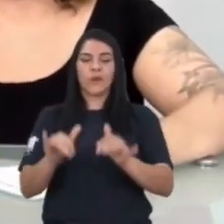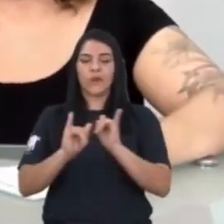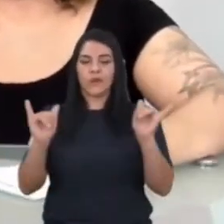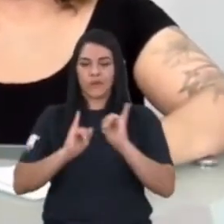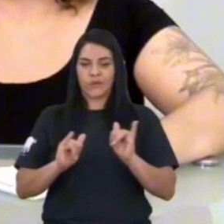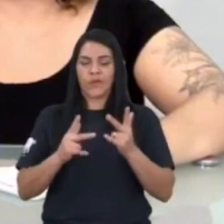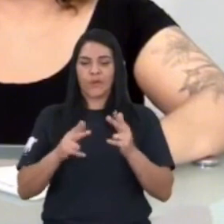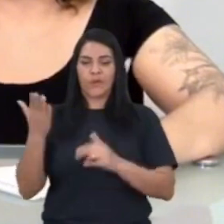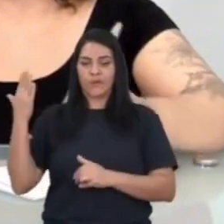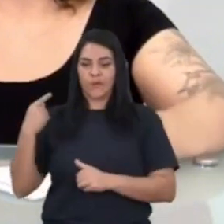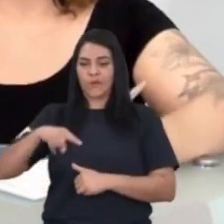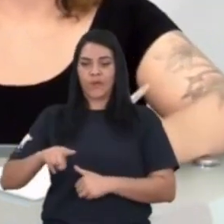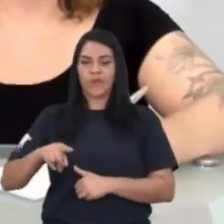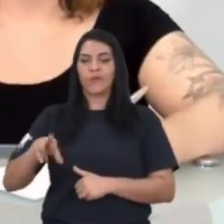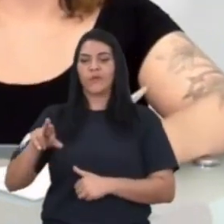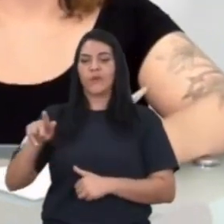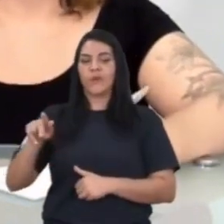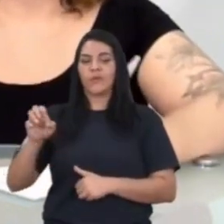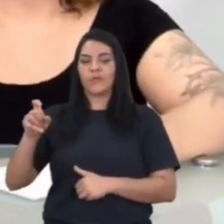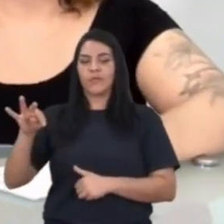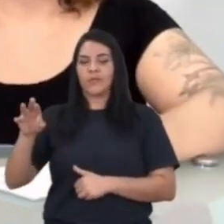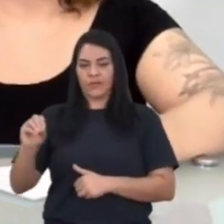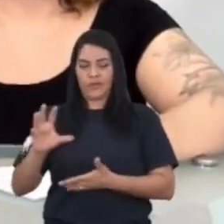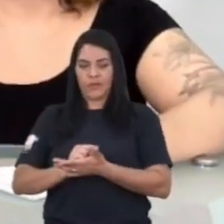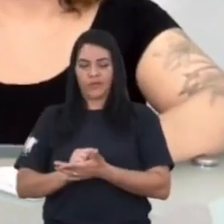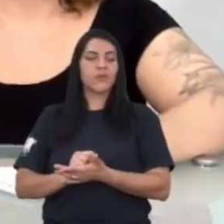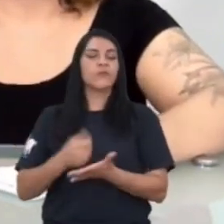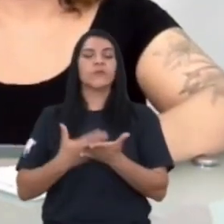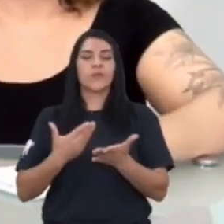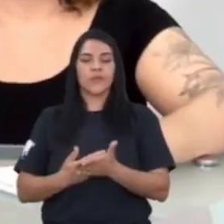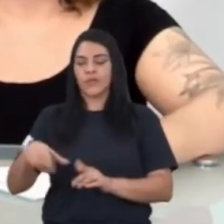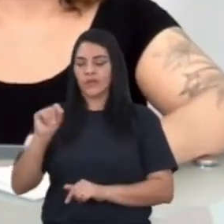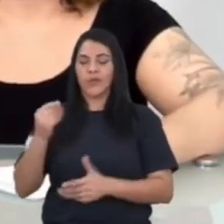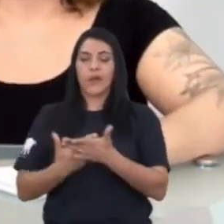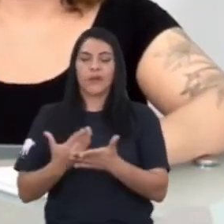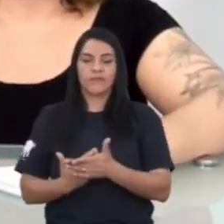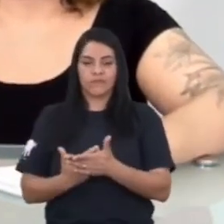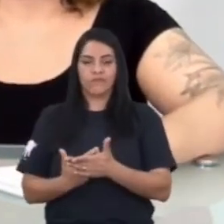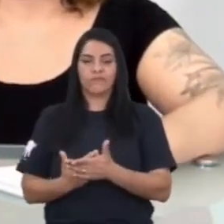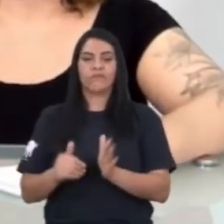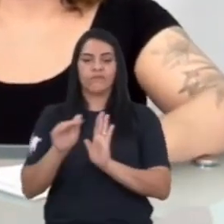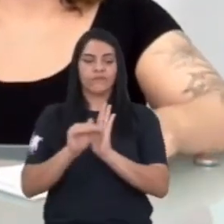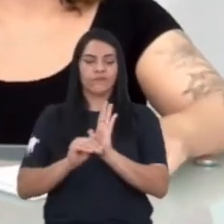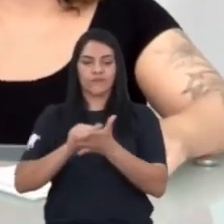como ano passado. Você vai no registro, né? Quando você vai fazer lá o registro da aula, registrou a aula, selecionou a aula, aí a